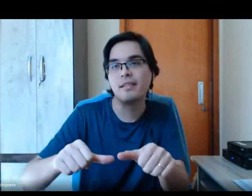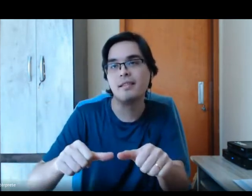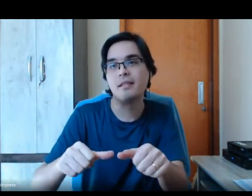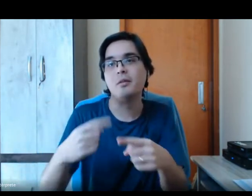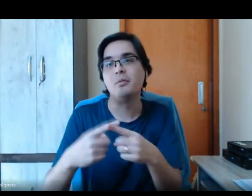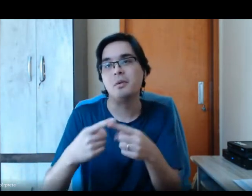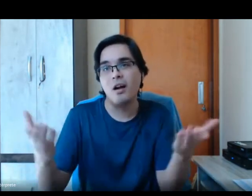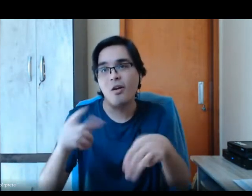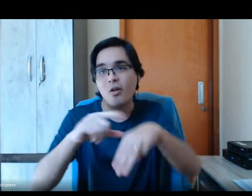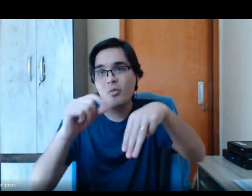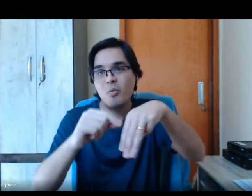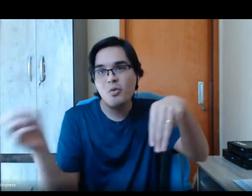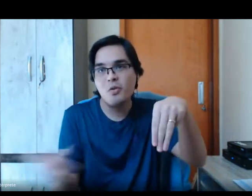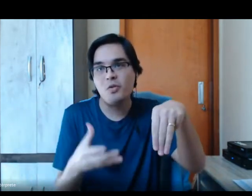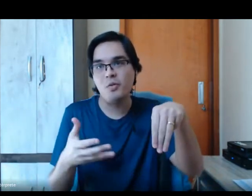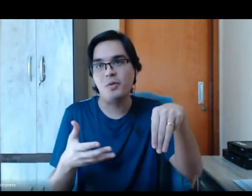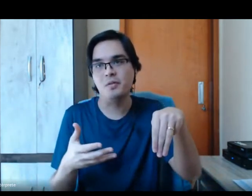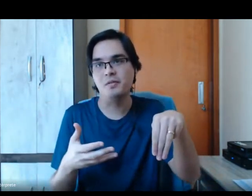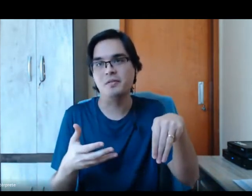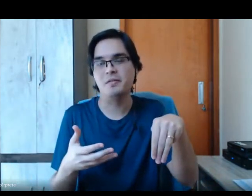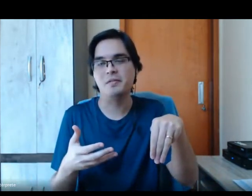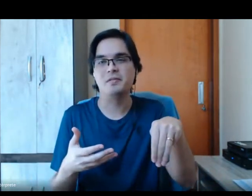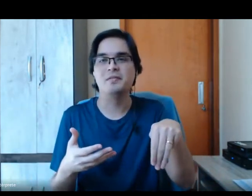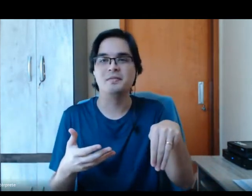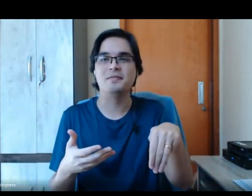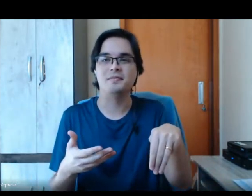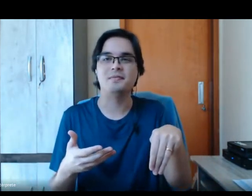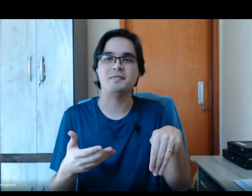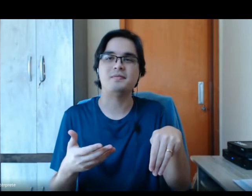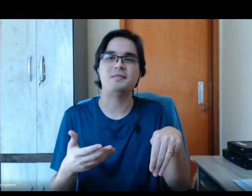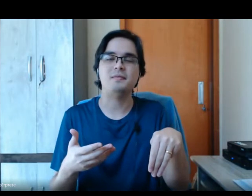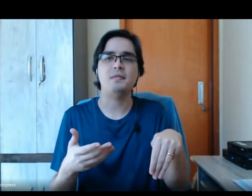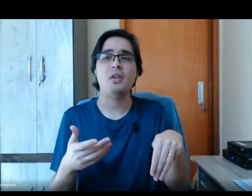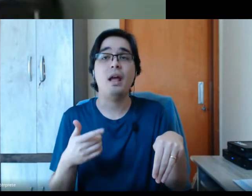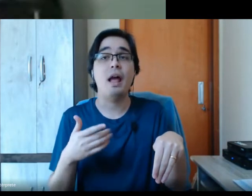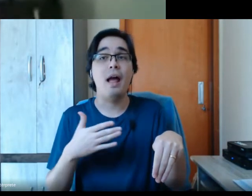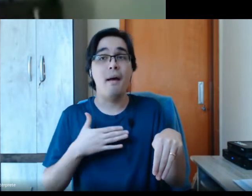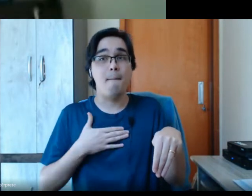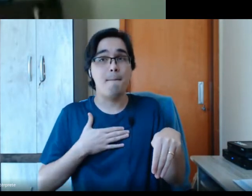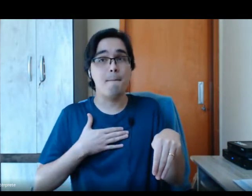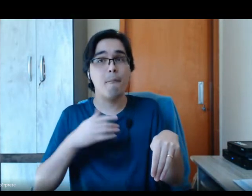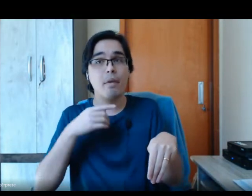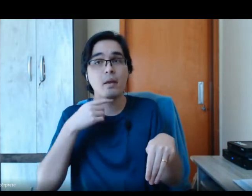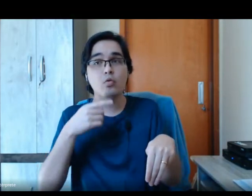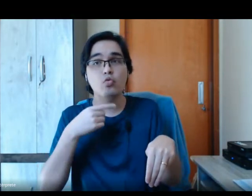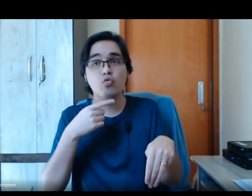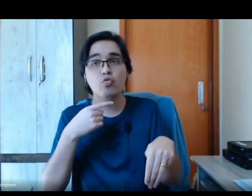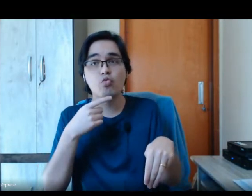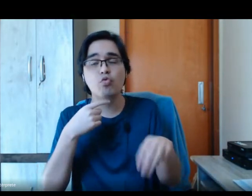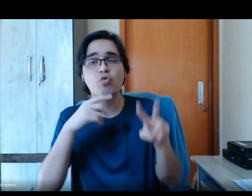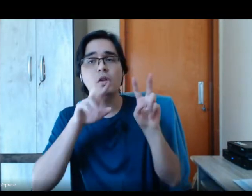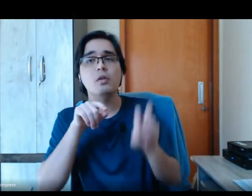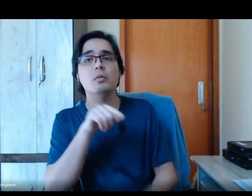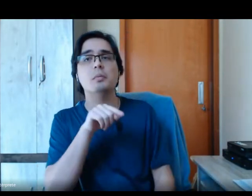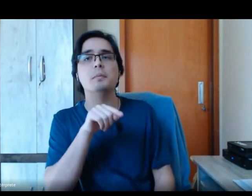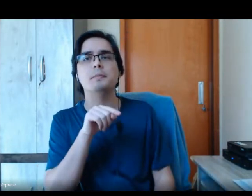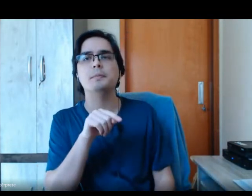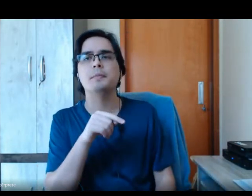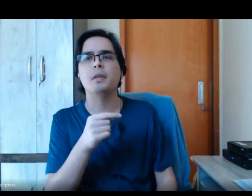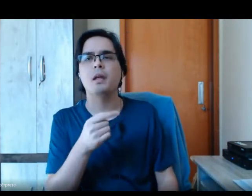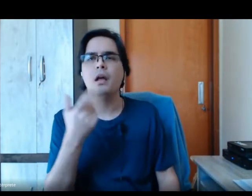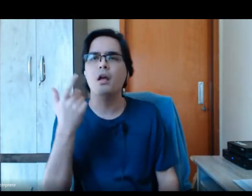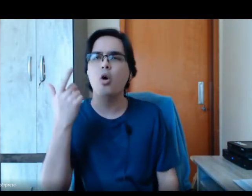dia 31, está muito em cima. Então, se eu quero fazer meu planejamento de disciplina antes, isso já deveria estar